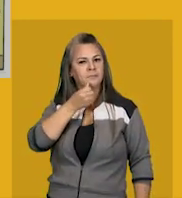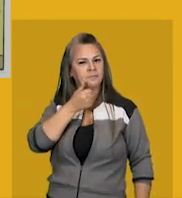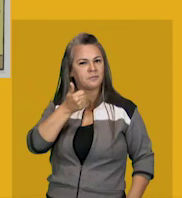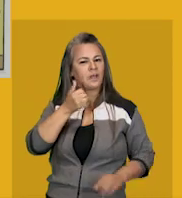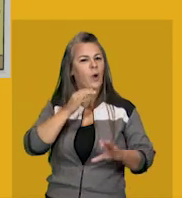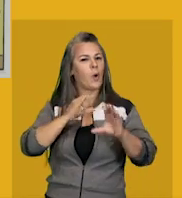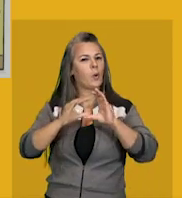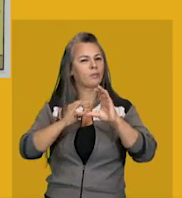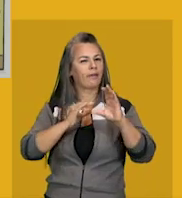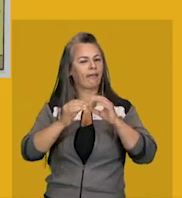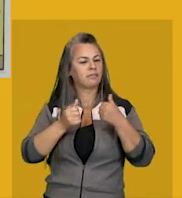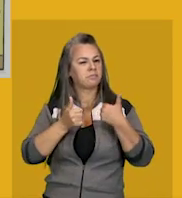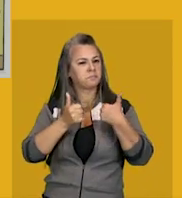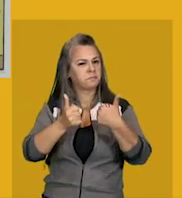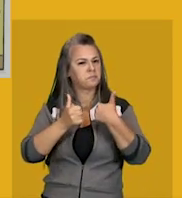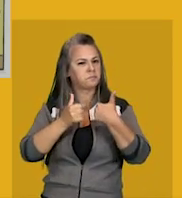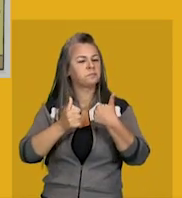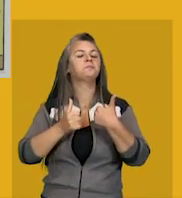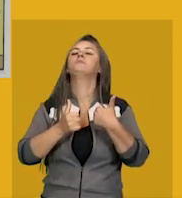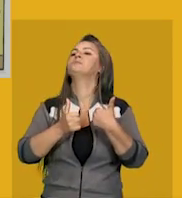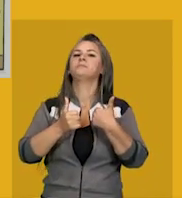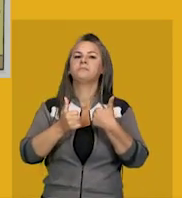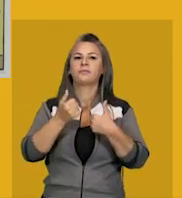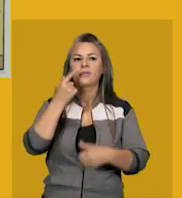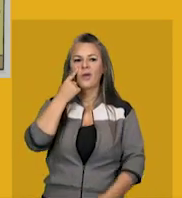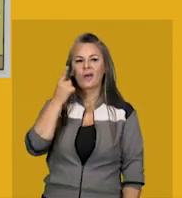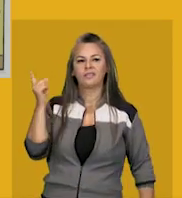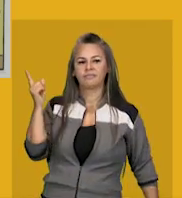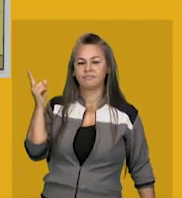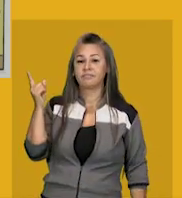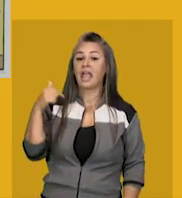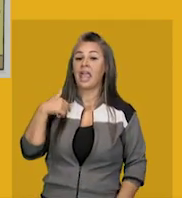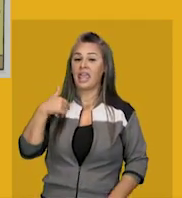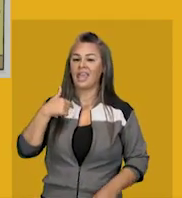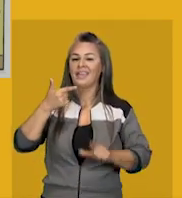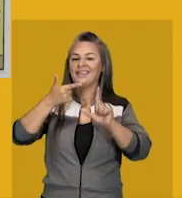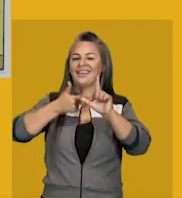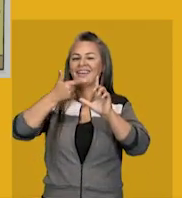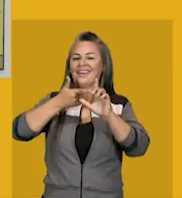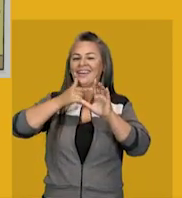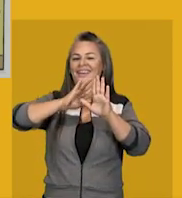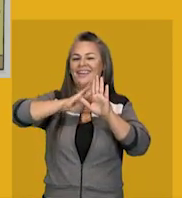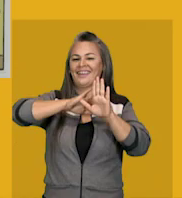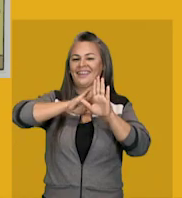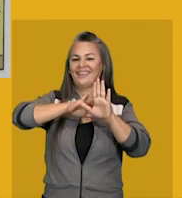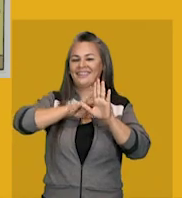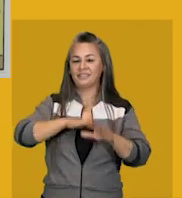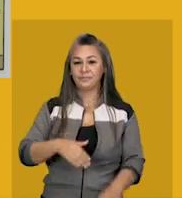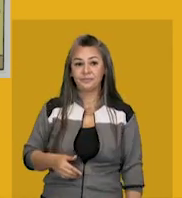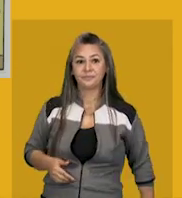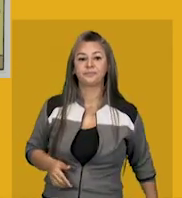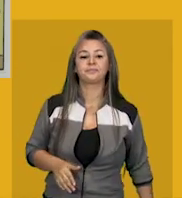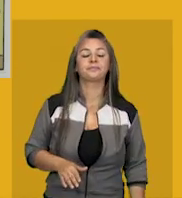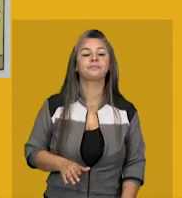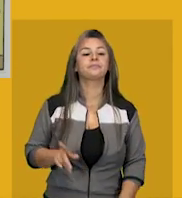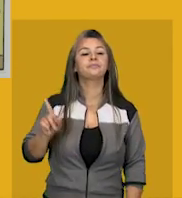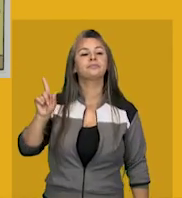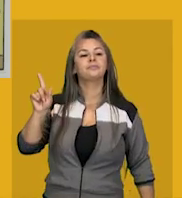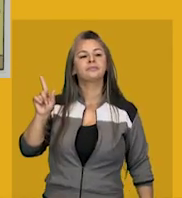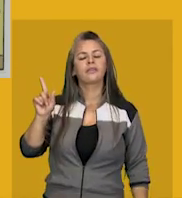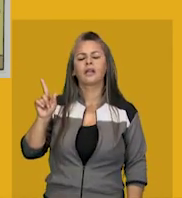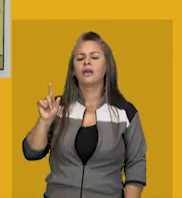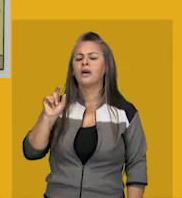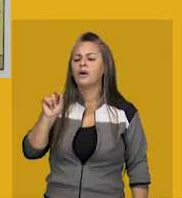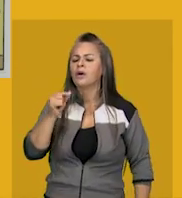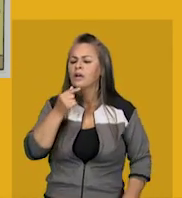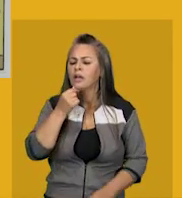bem. E olha que interessante a conversa dele. Ele é irônico e engraçado. Olha só. O que será que John